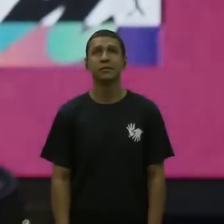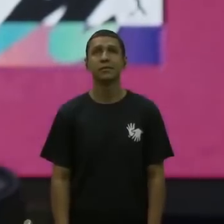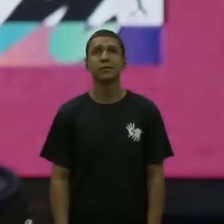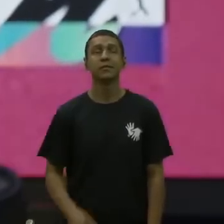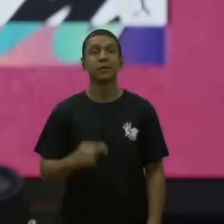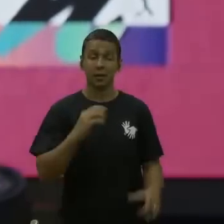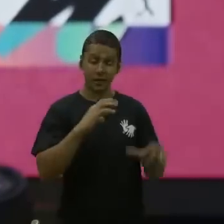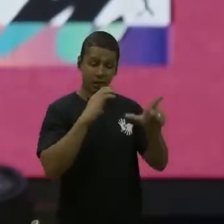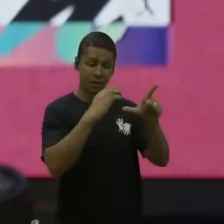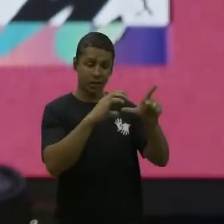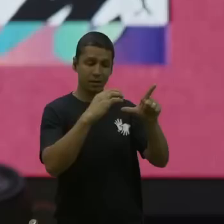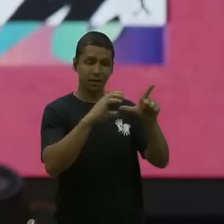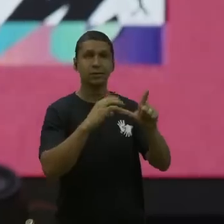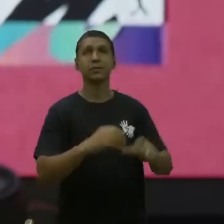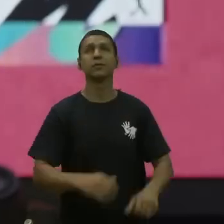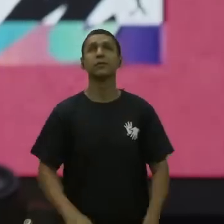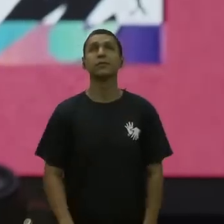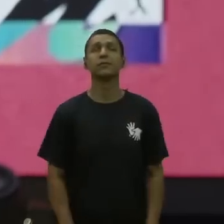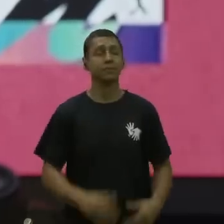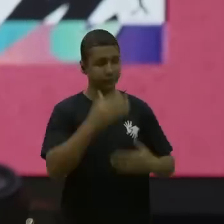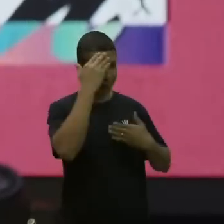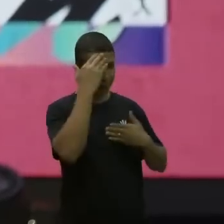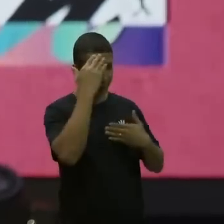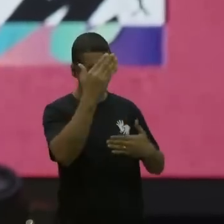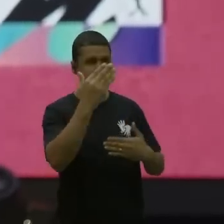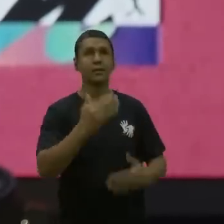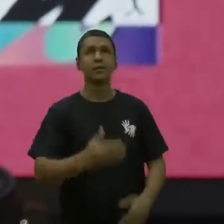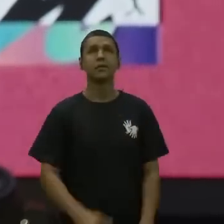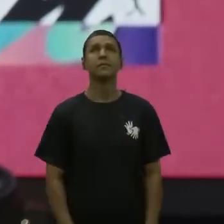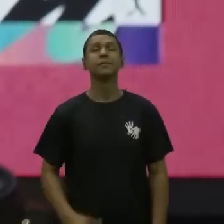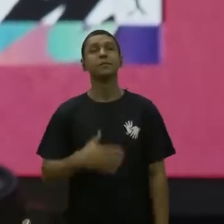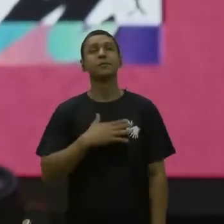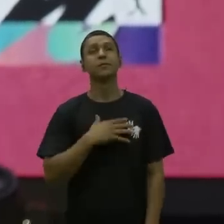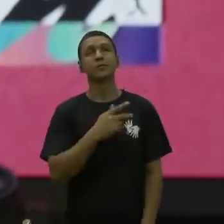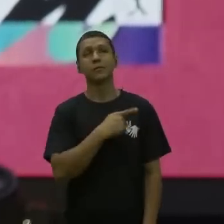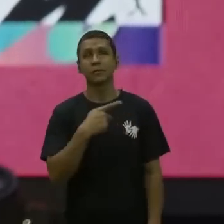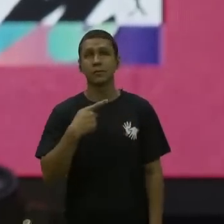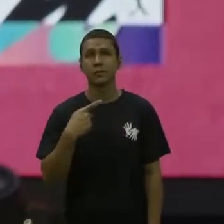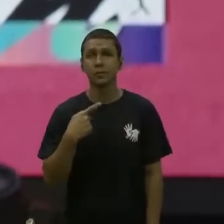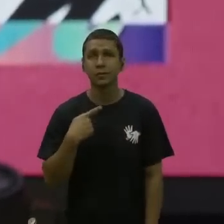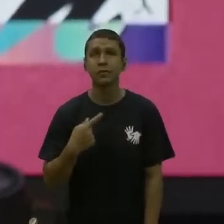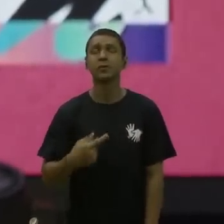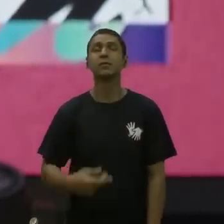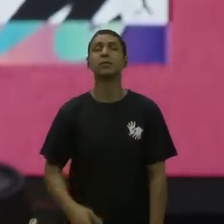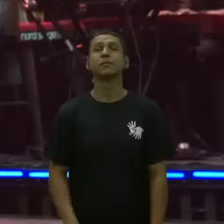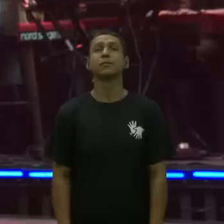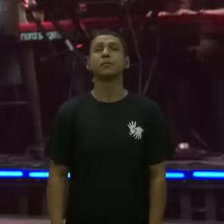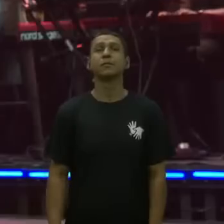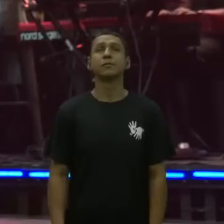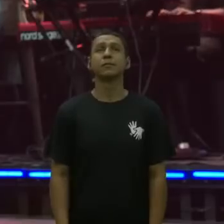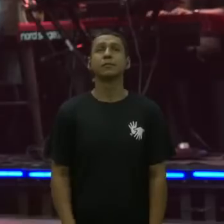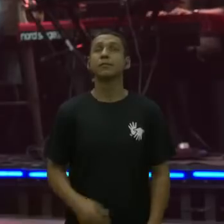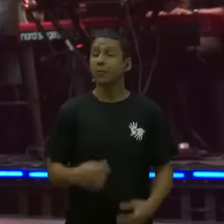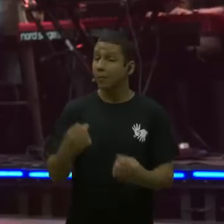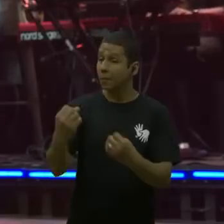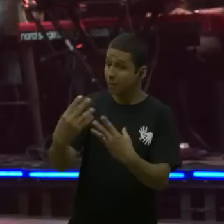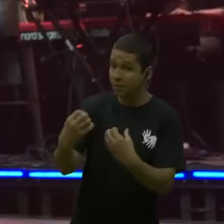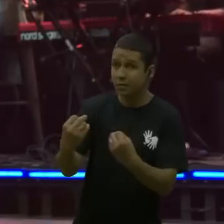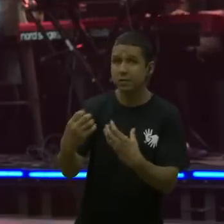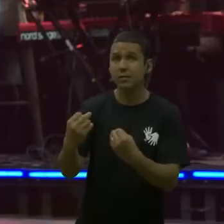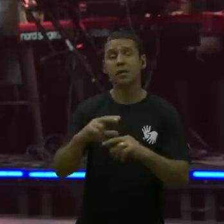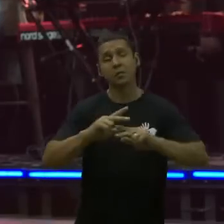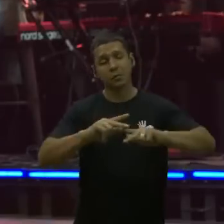a esta igreja, quero agradecer aos meus pastores por terem me ensinado